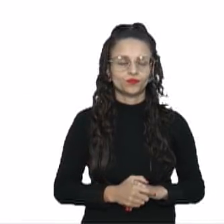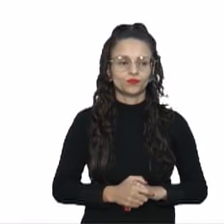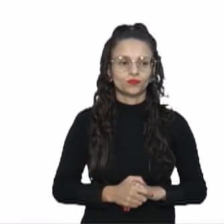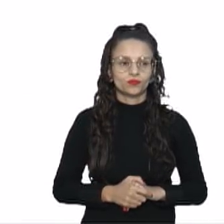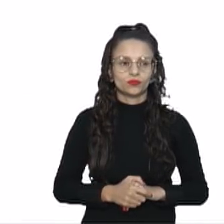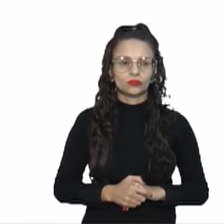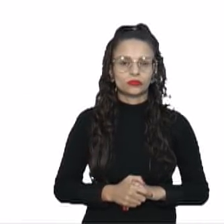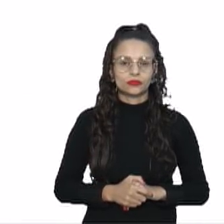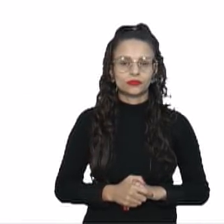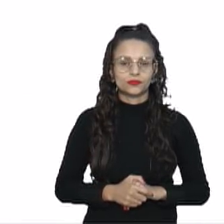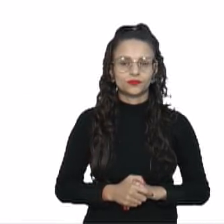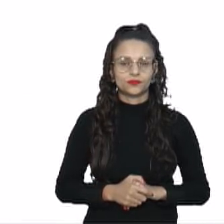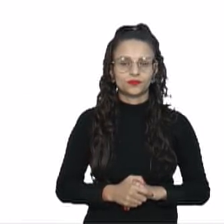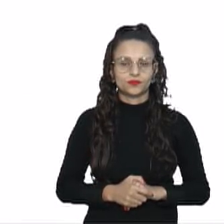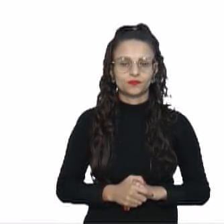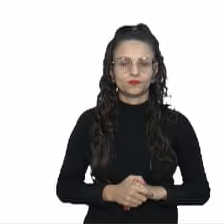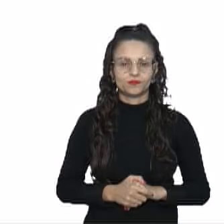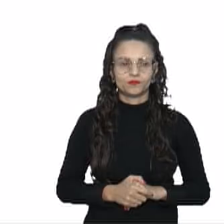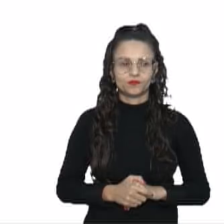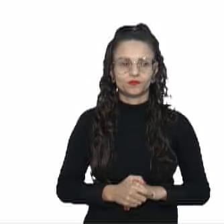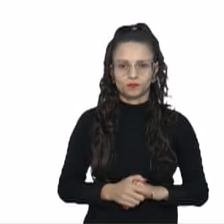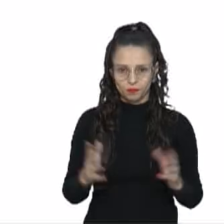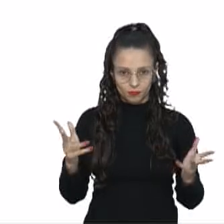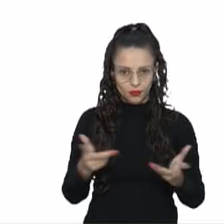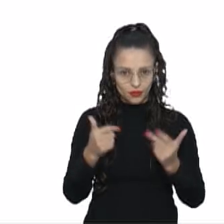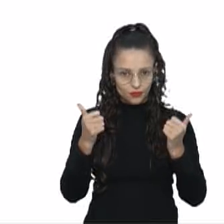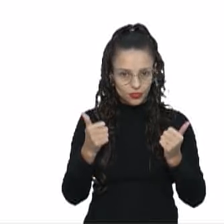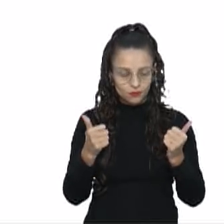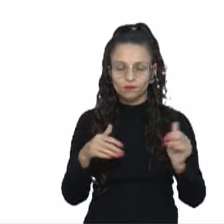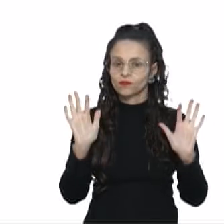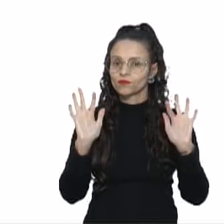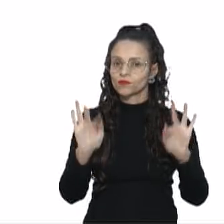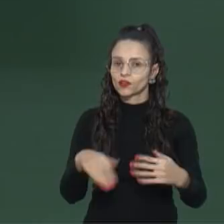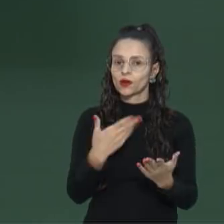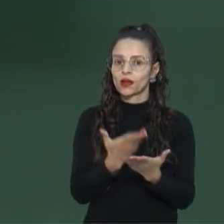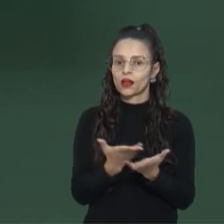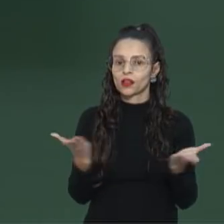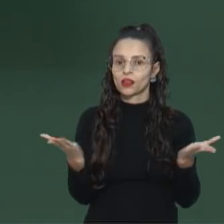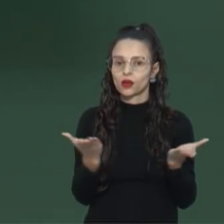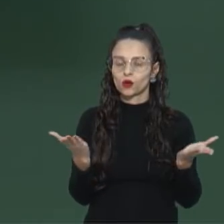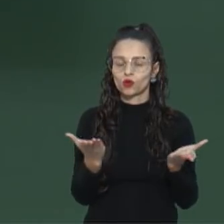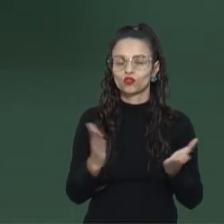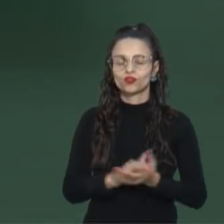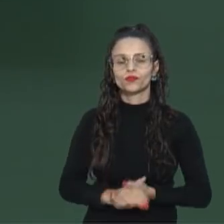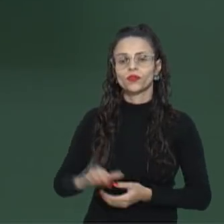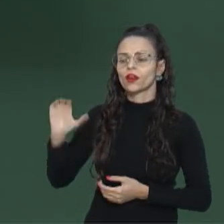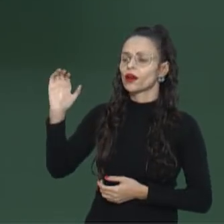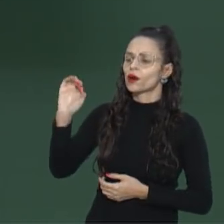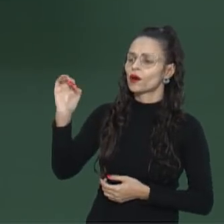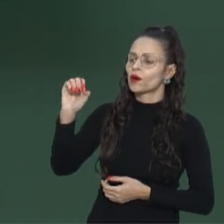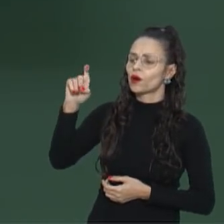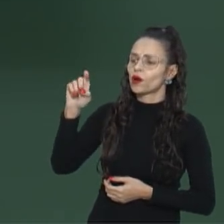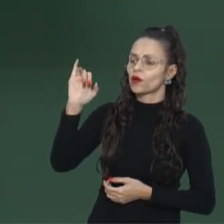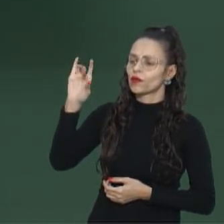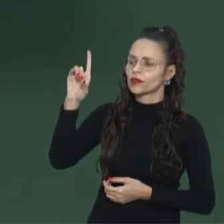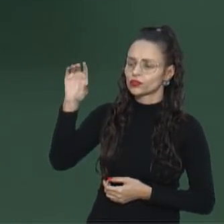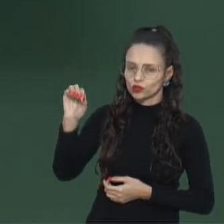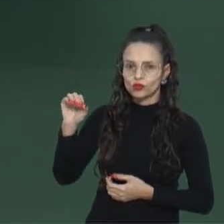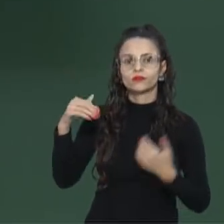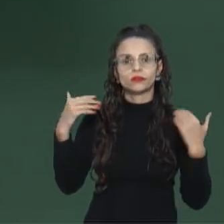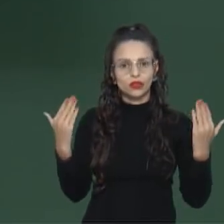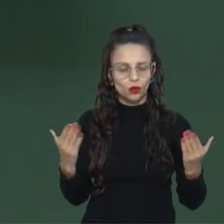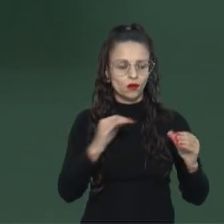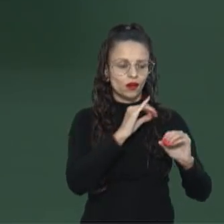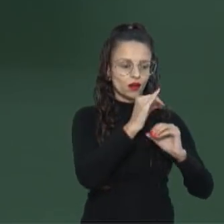de magnésio. Maravilha? Fechando a aula de hoje, definição de óxidos. O que, que é? Dois